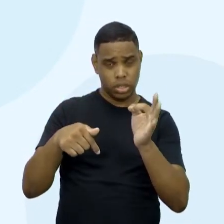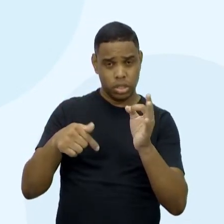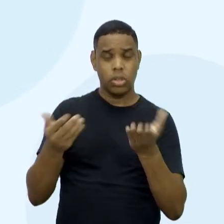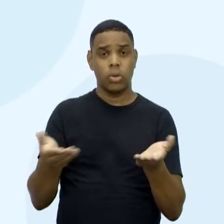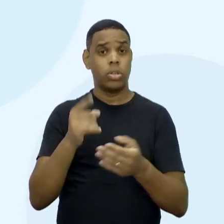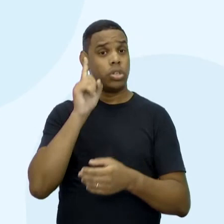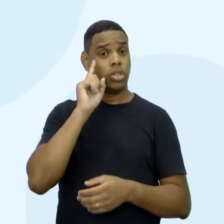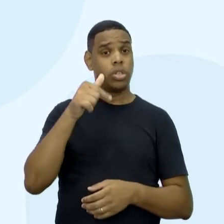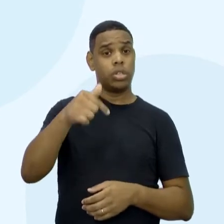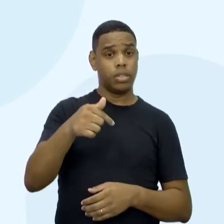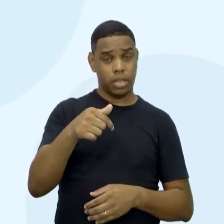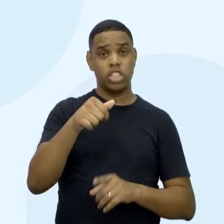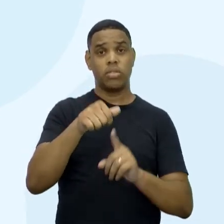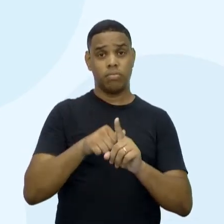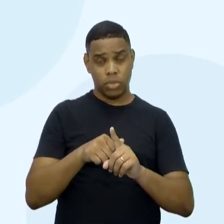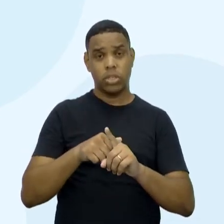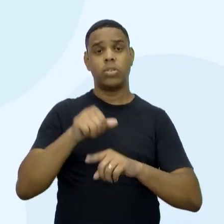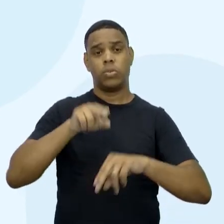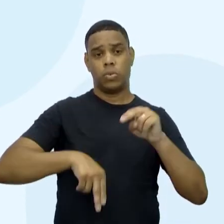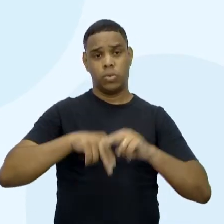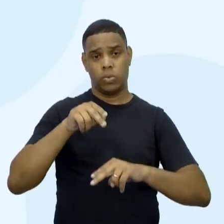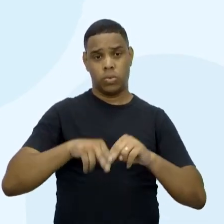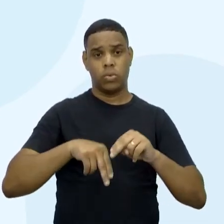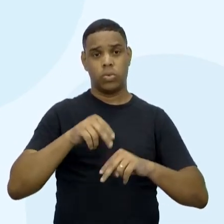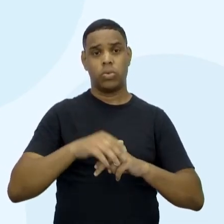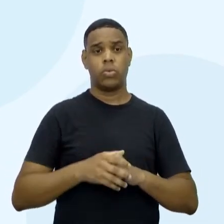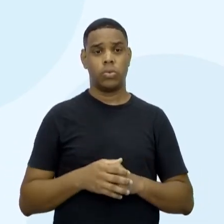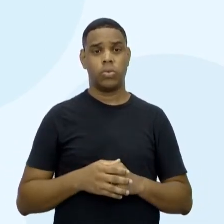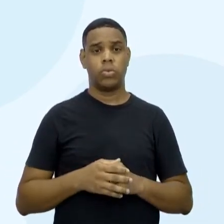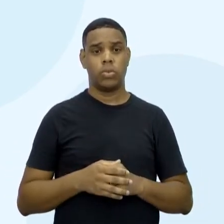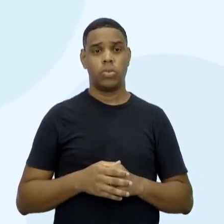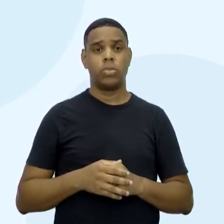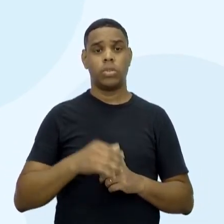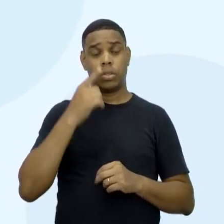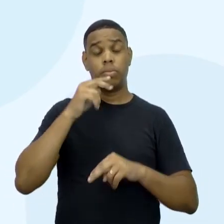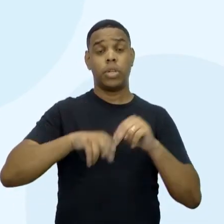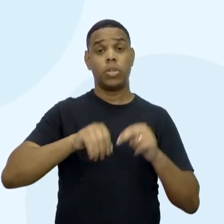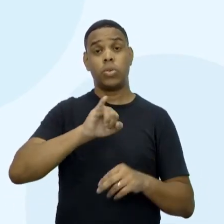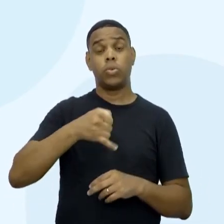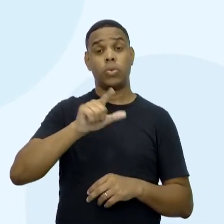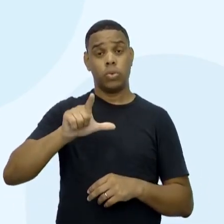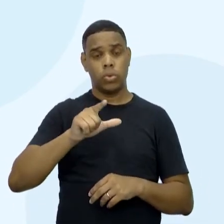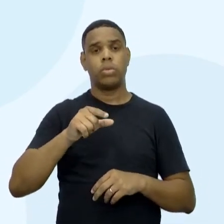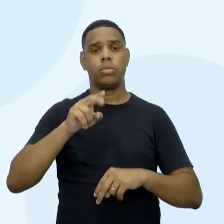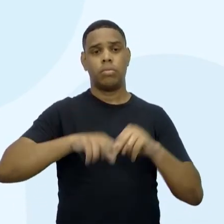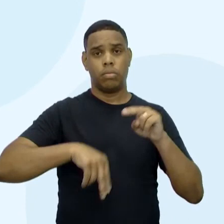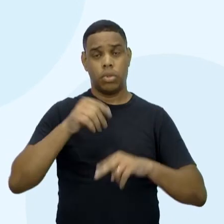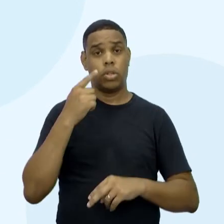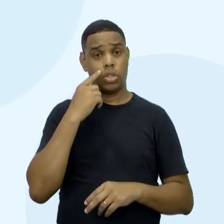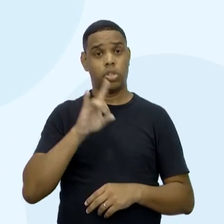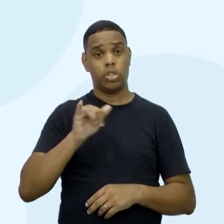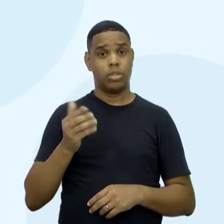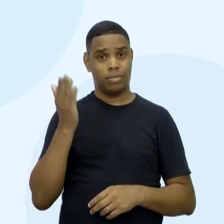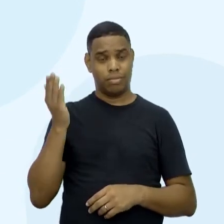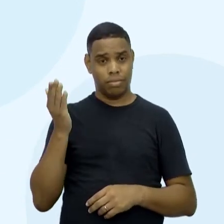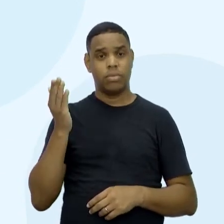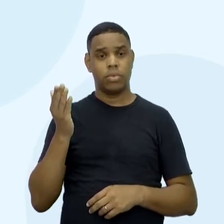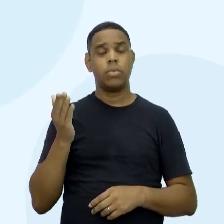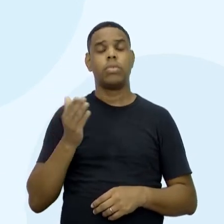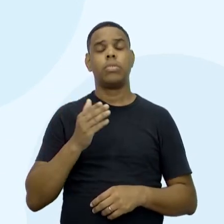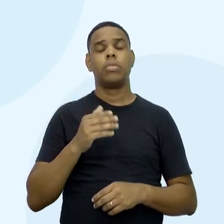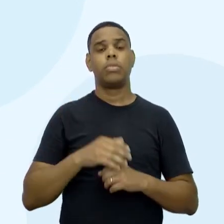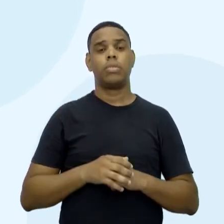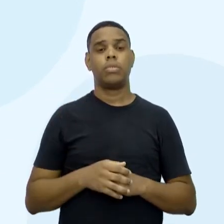Dia 7/6. Então, vocês podem buscar a aula do dia 7/6 e colocar lá, vocês clicam